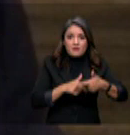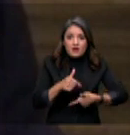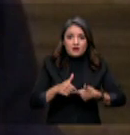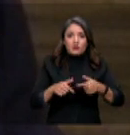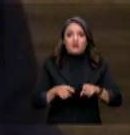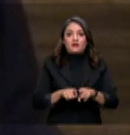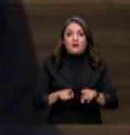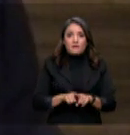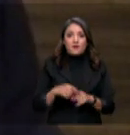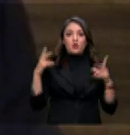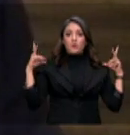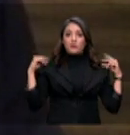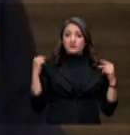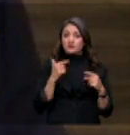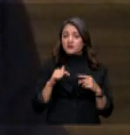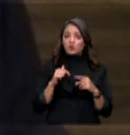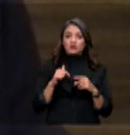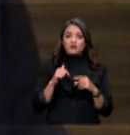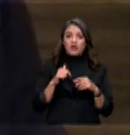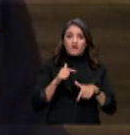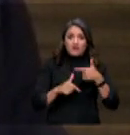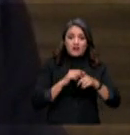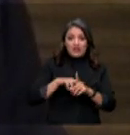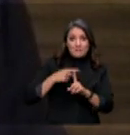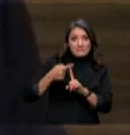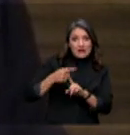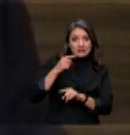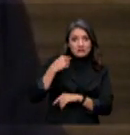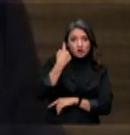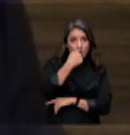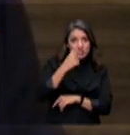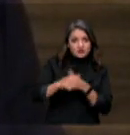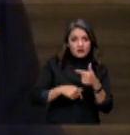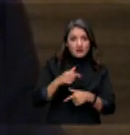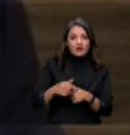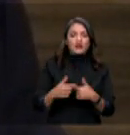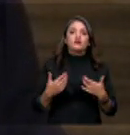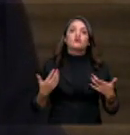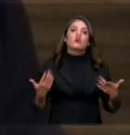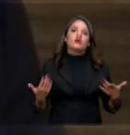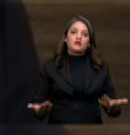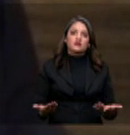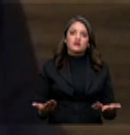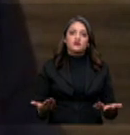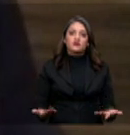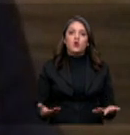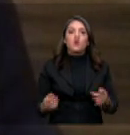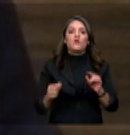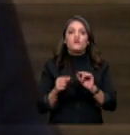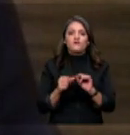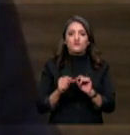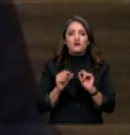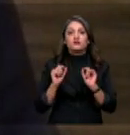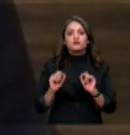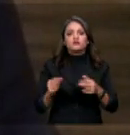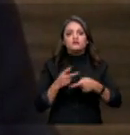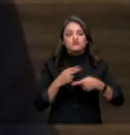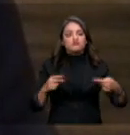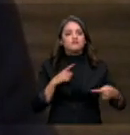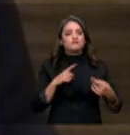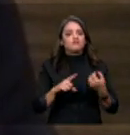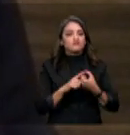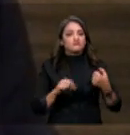extras pelo motorista, as turmas fazem o enquadramento na exceção prevista no